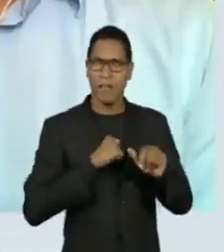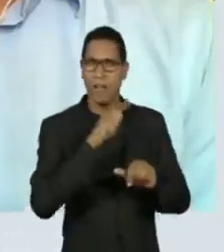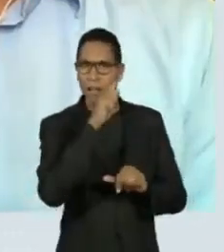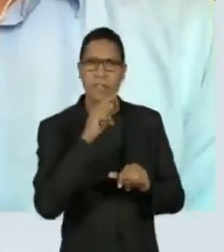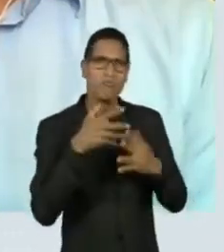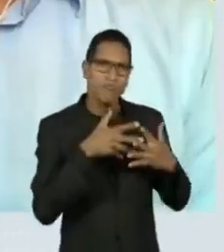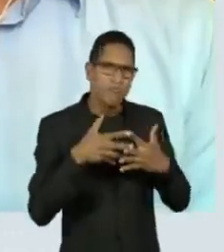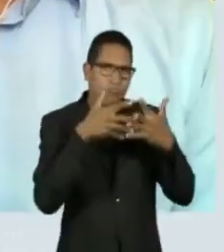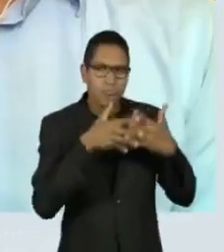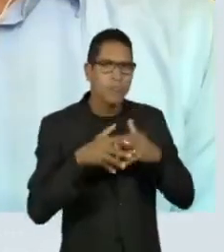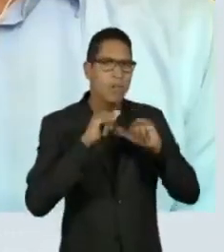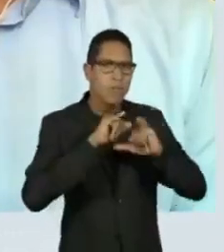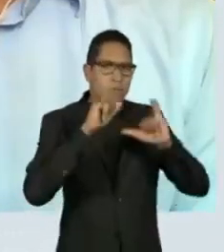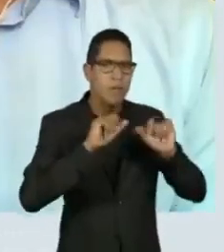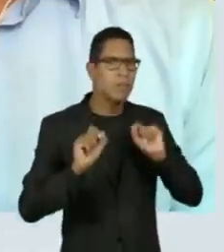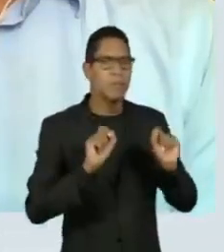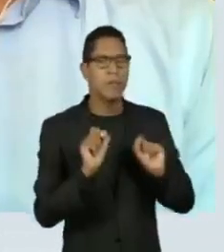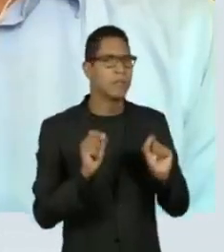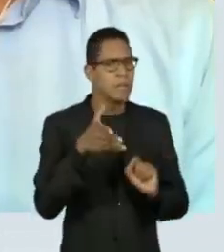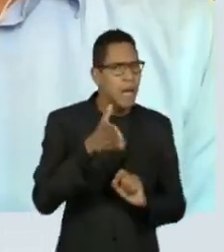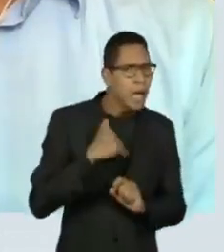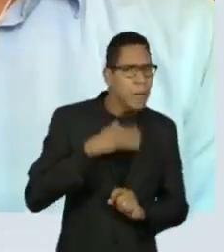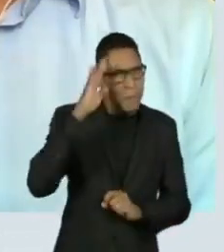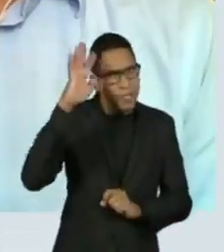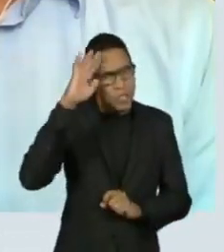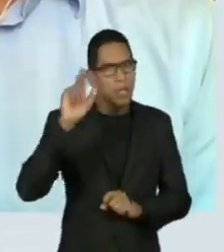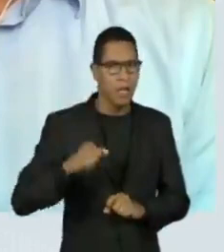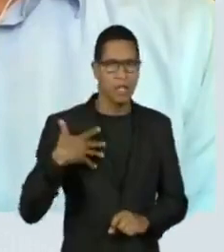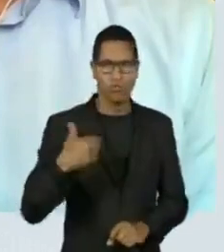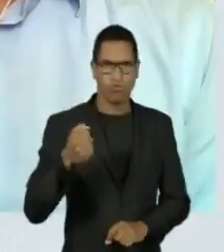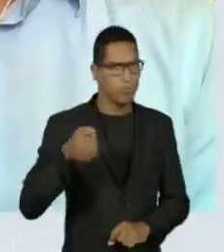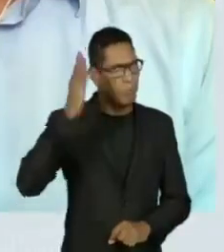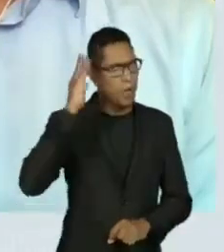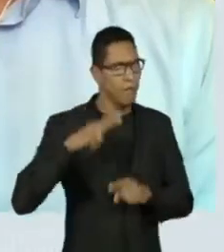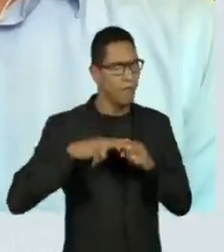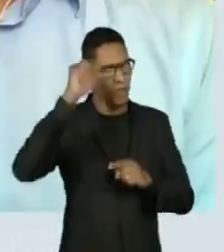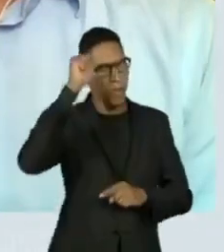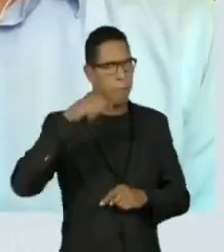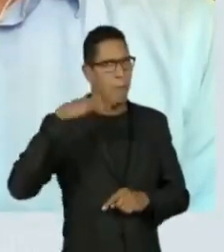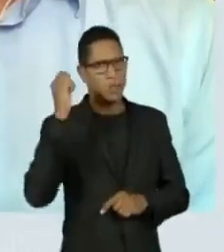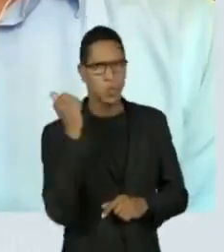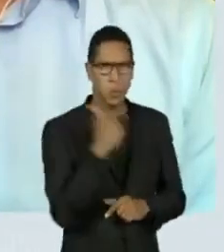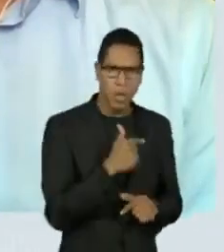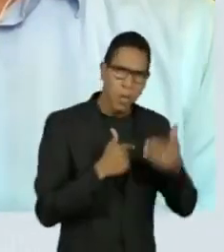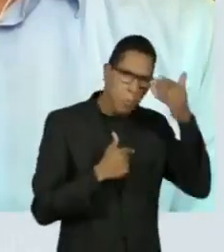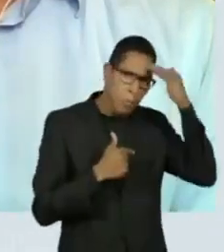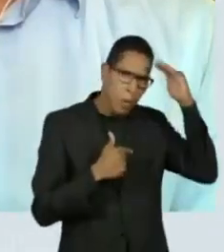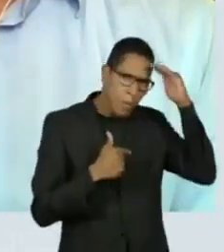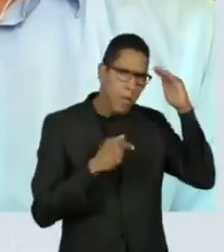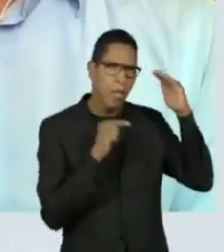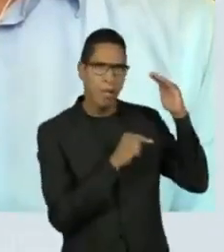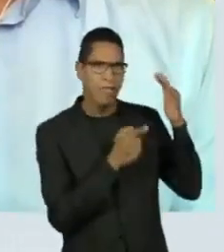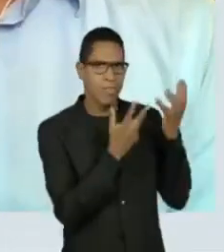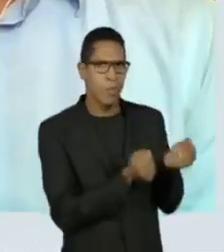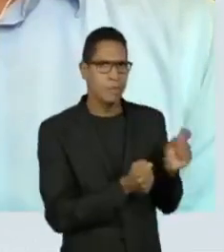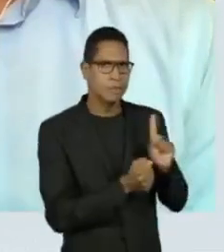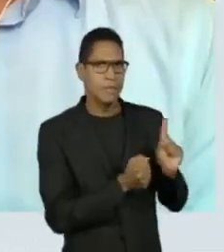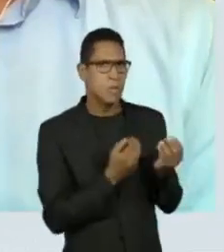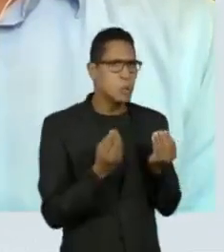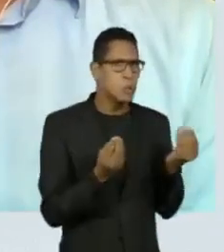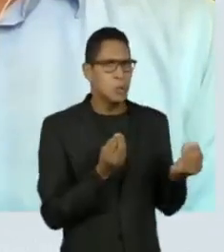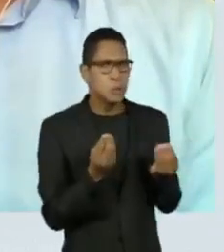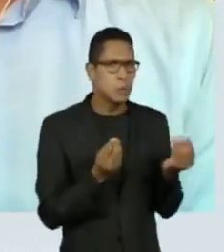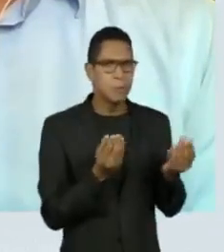ideia mais provável da vitória de Joe Biden e da não aceitação por Donald Trump